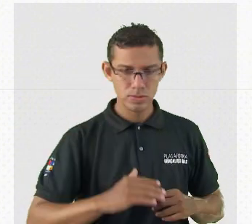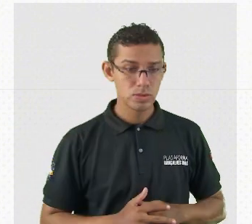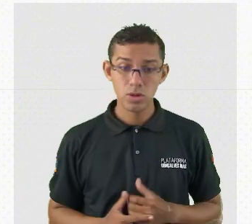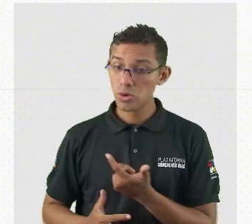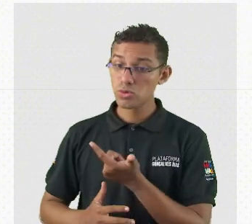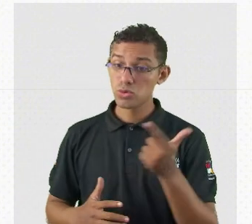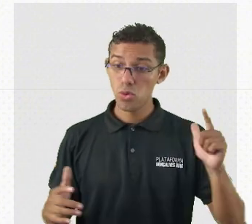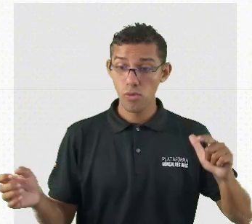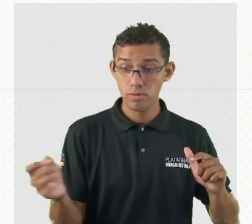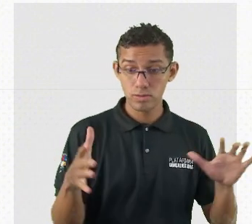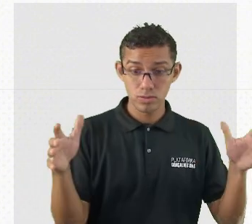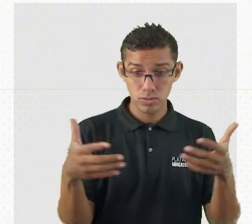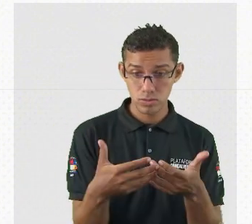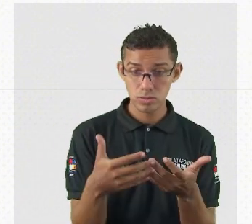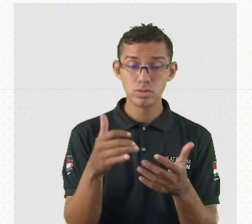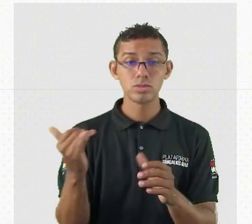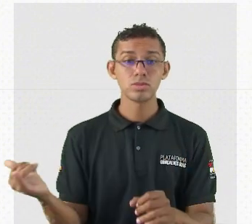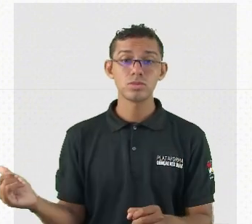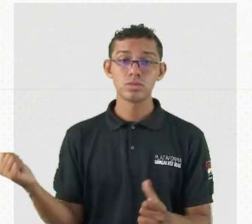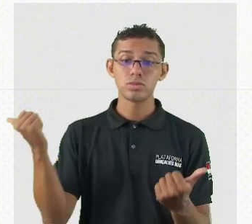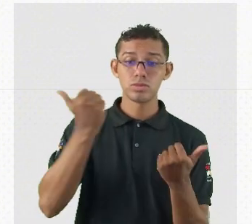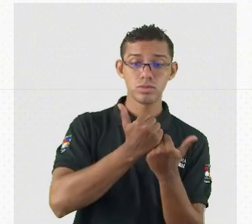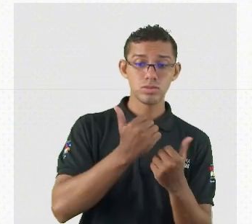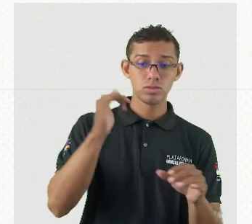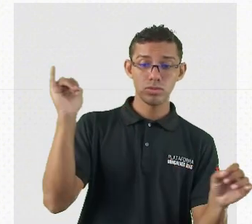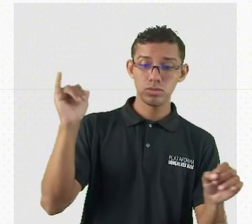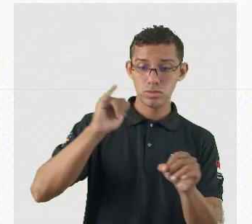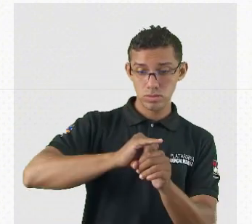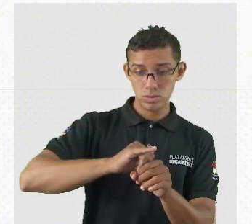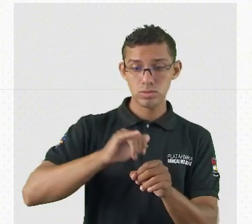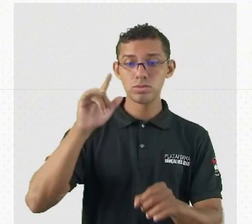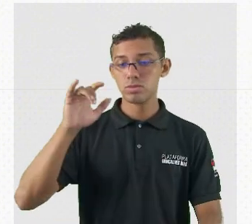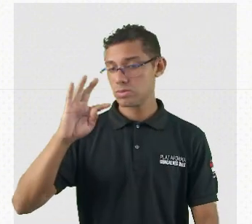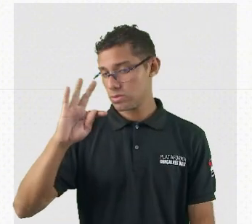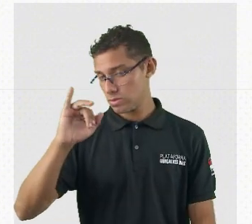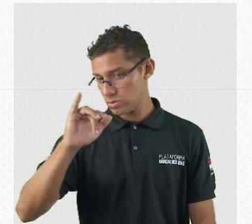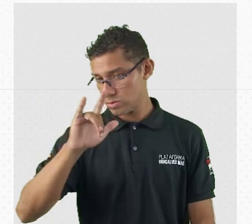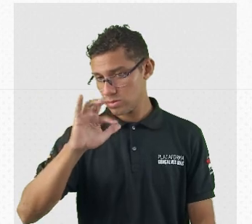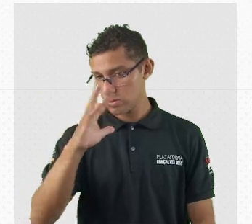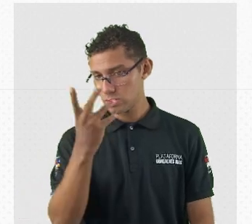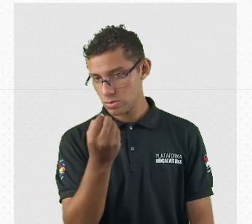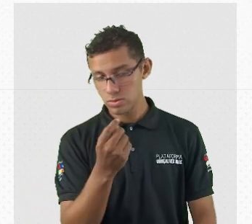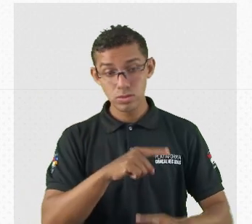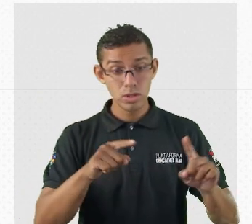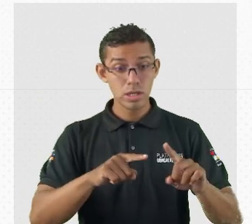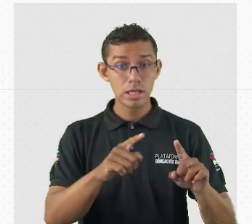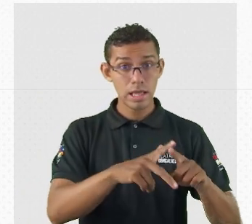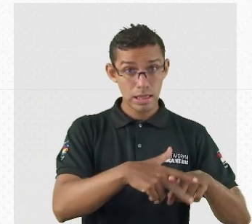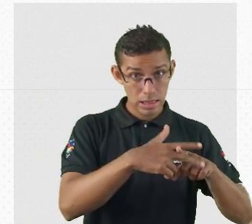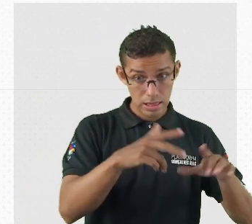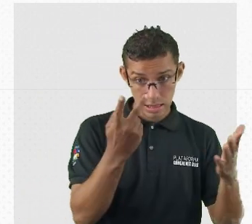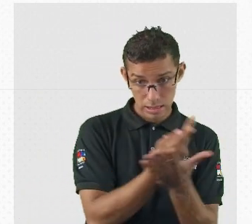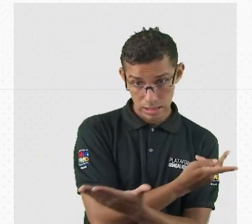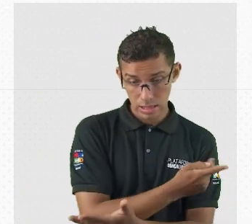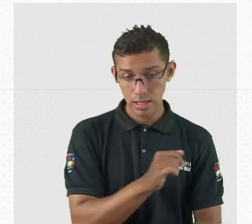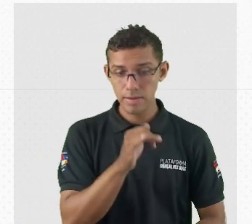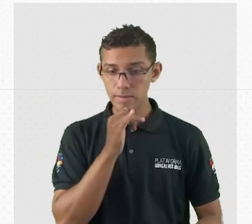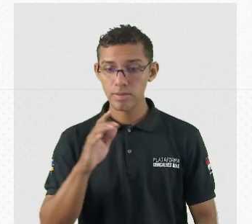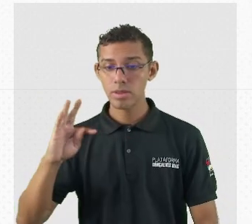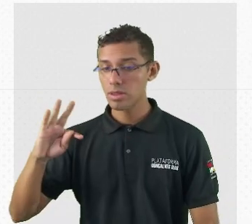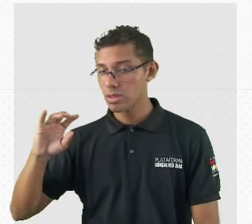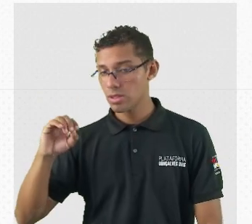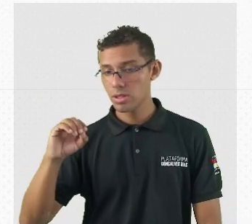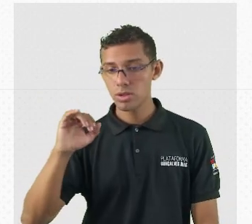novo modelo produtivo que vem substituir o Taylorismo-Fordismo, buscando corrigir falhas, que é o modelo toyotista